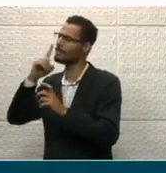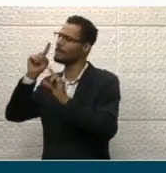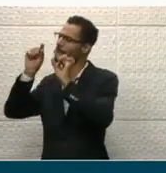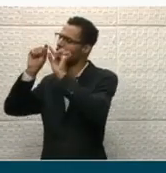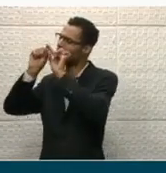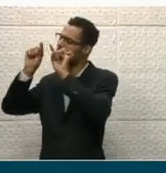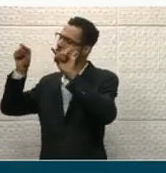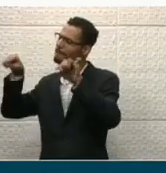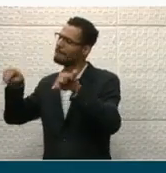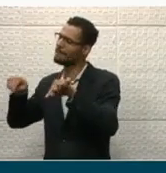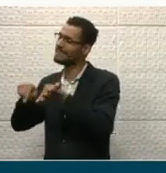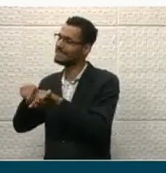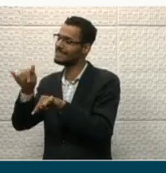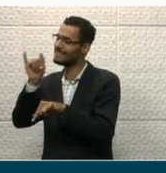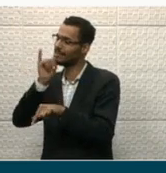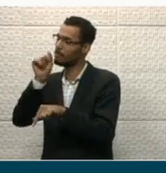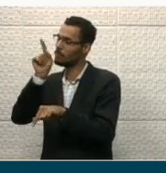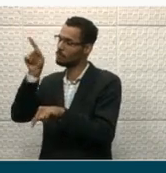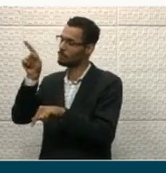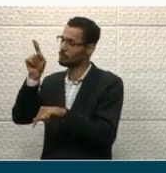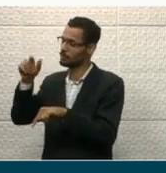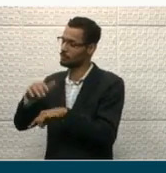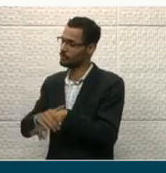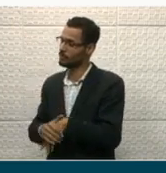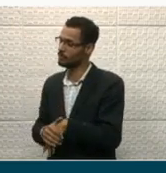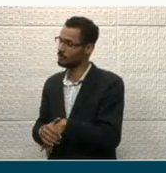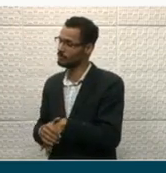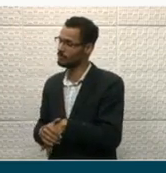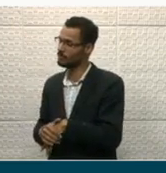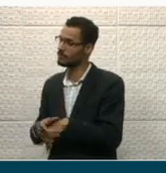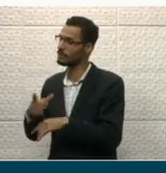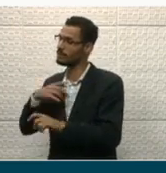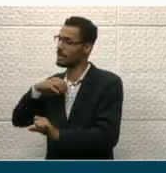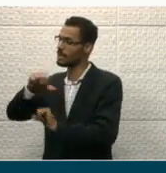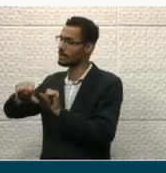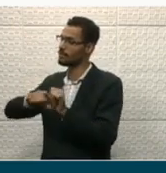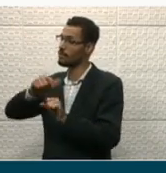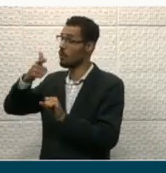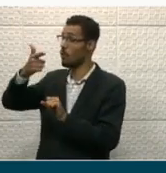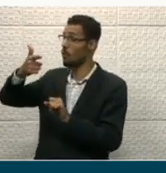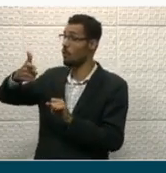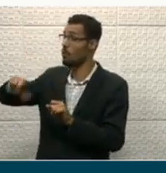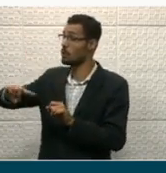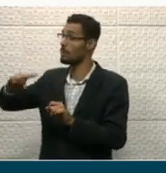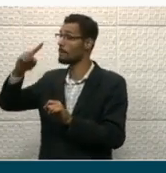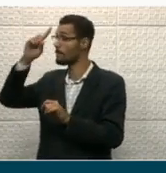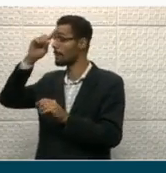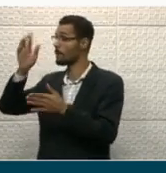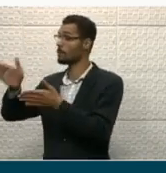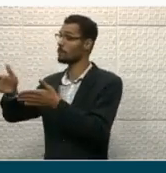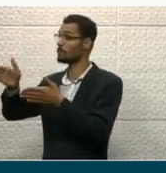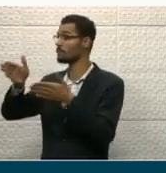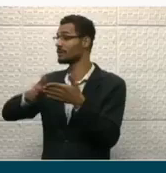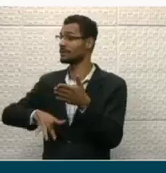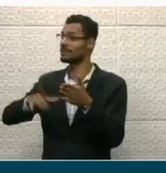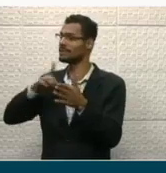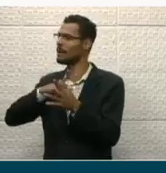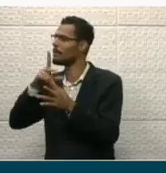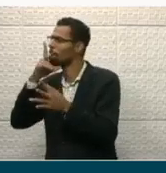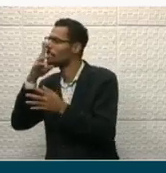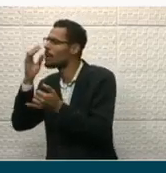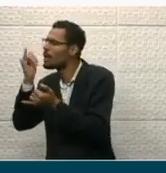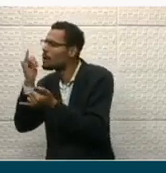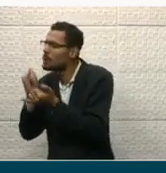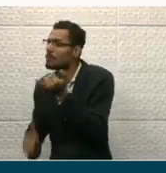a partir de um exemplo. Se fosse uma outra transformação, nós iríamos seguir um procedimento semelhante,